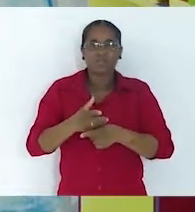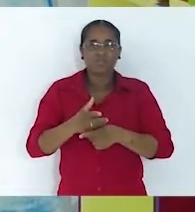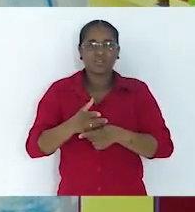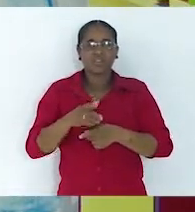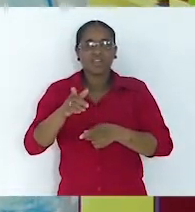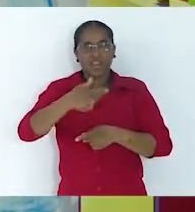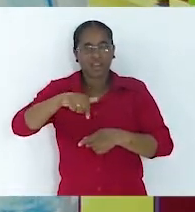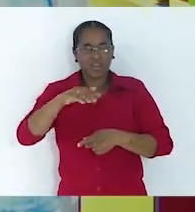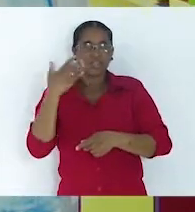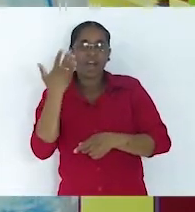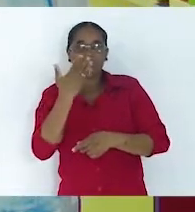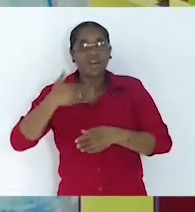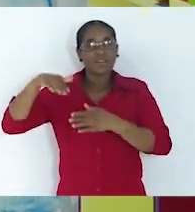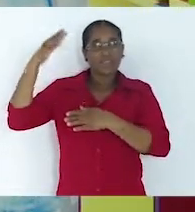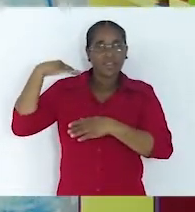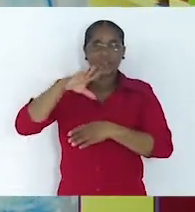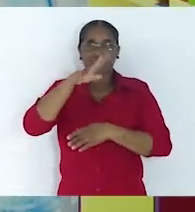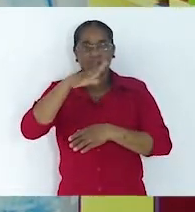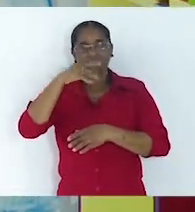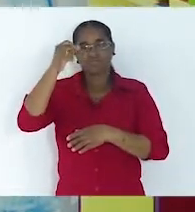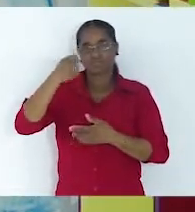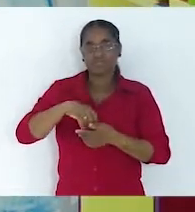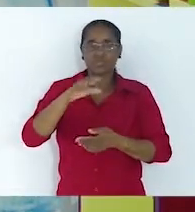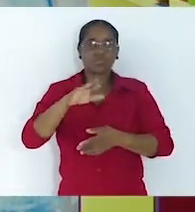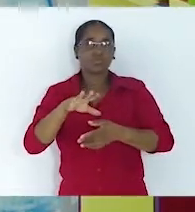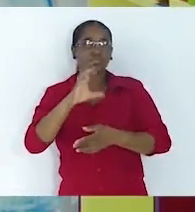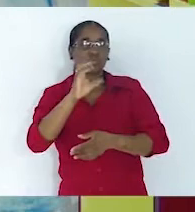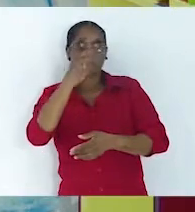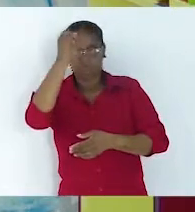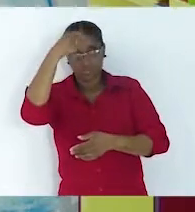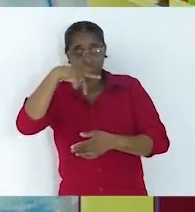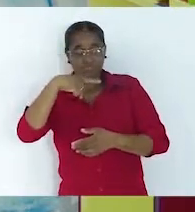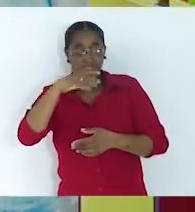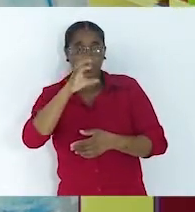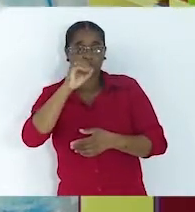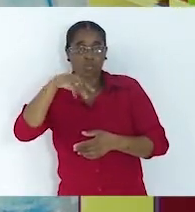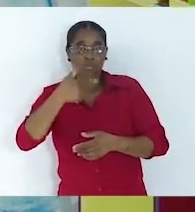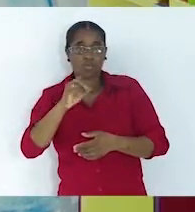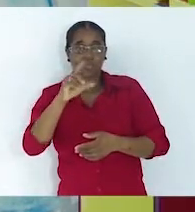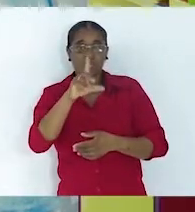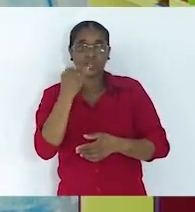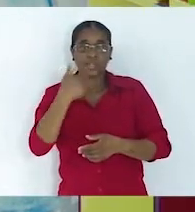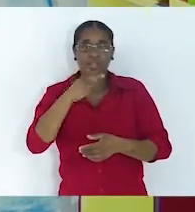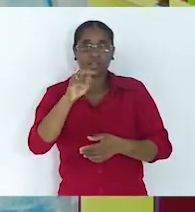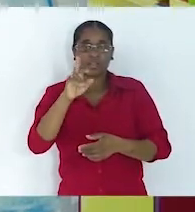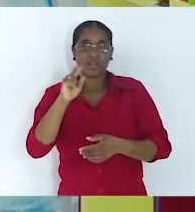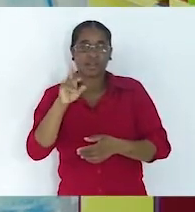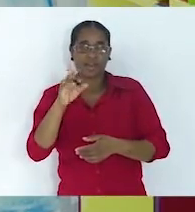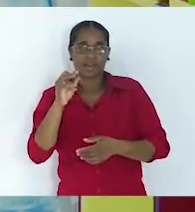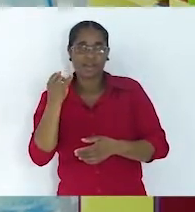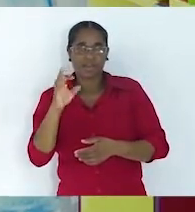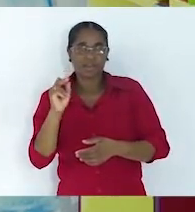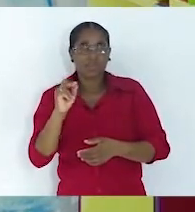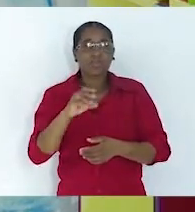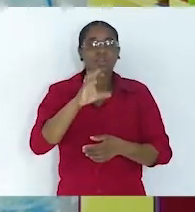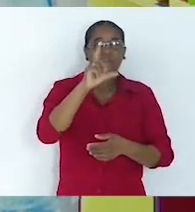anterior, onde nós falamos do conto literário e do conto tradicional. Estás a lembrar disto? Ok.